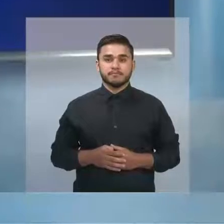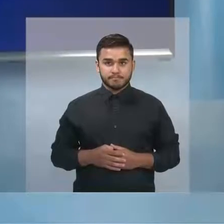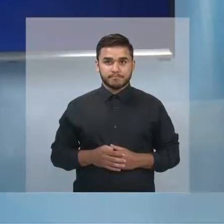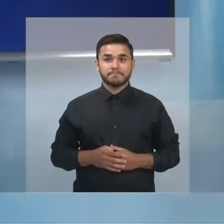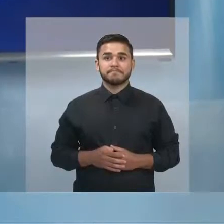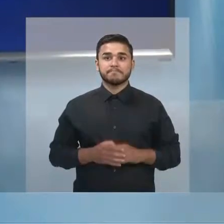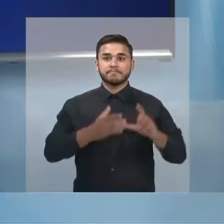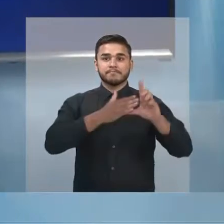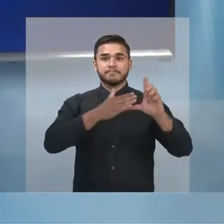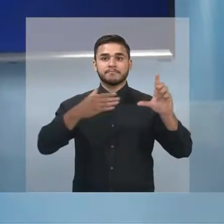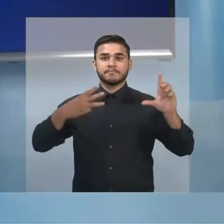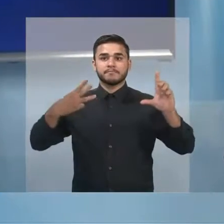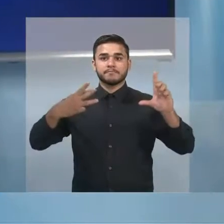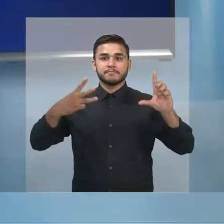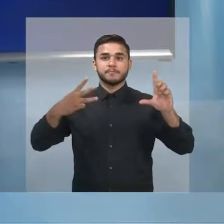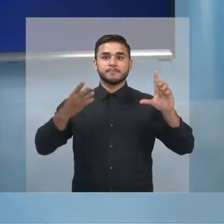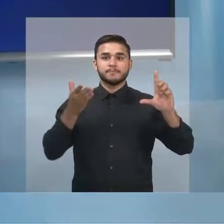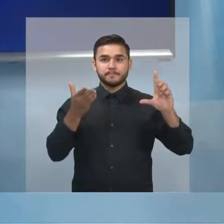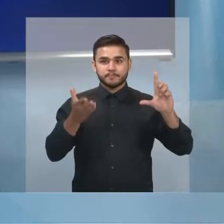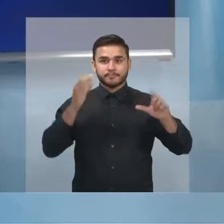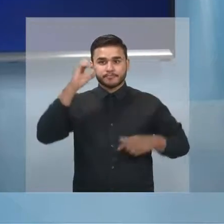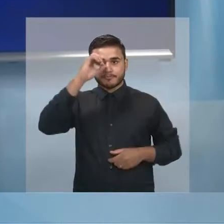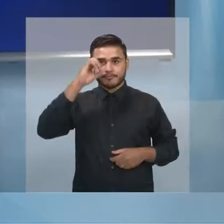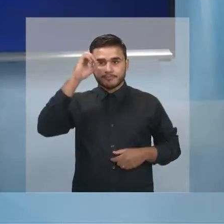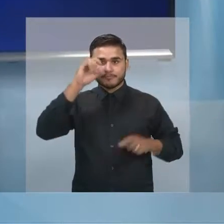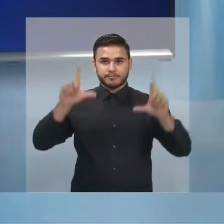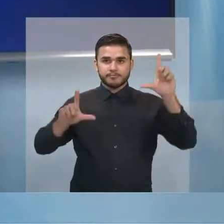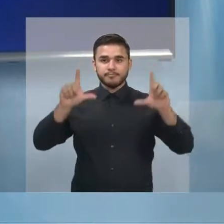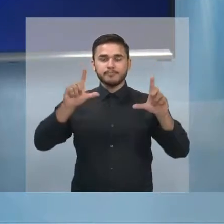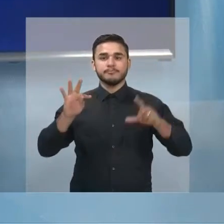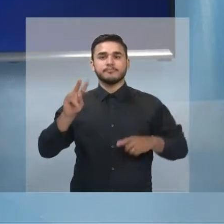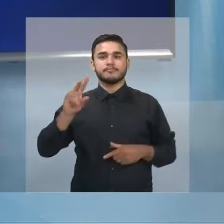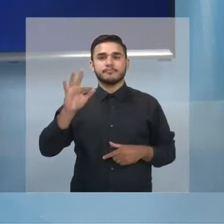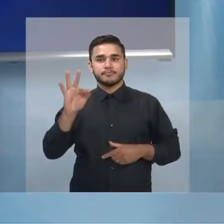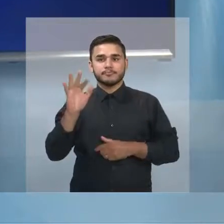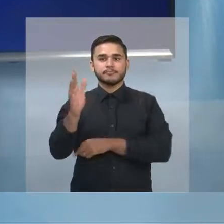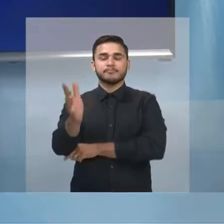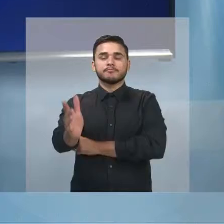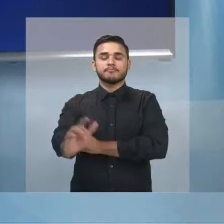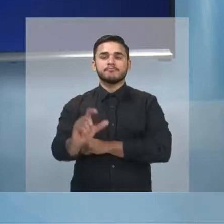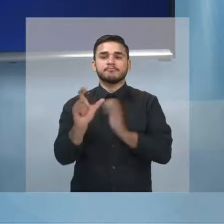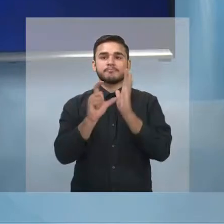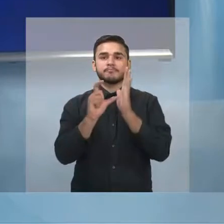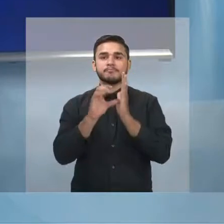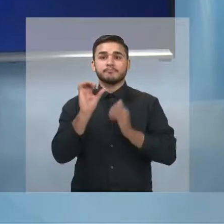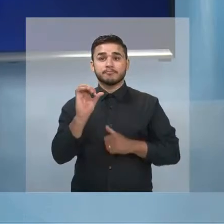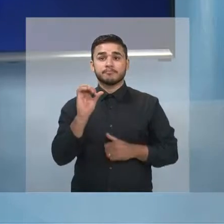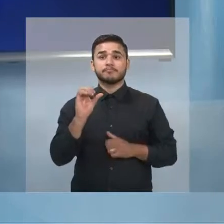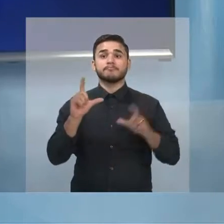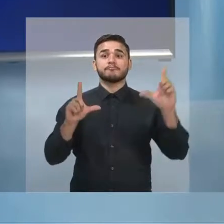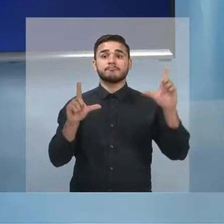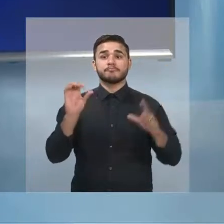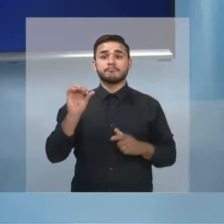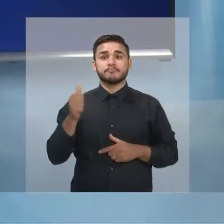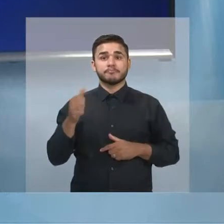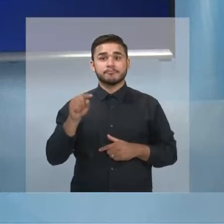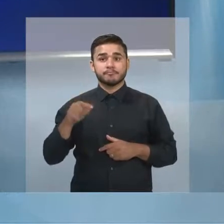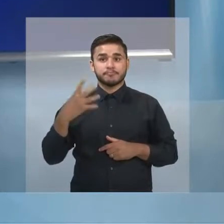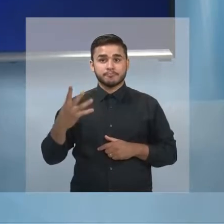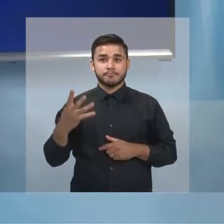Estamos de volta com o terceiro e último bloco do programa Observatório pela TV Fortaleza, canal 6 da Multiplay 61.4